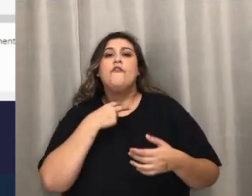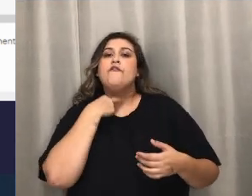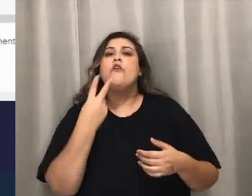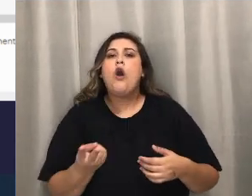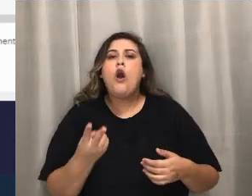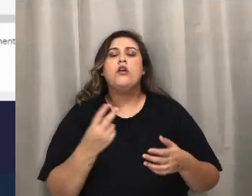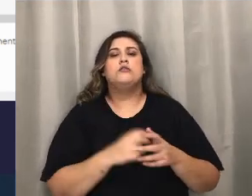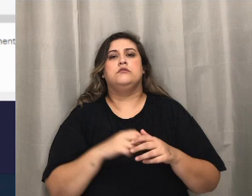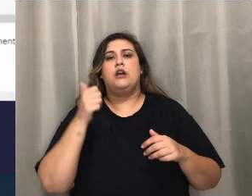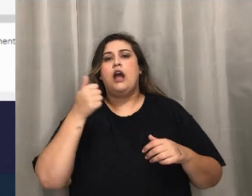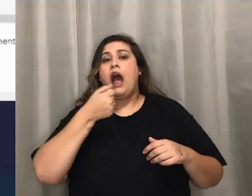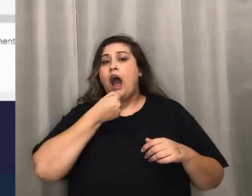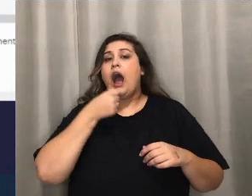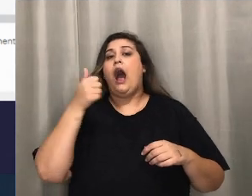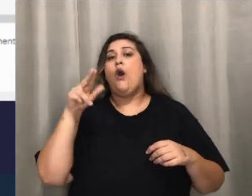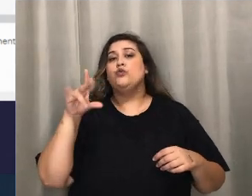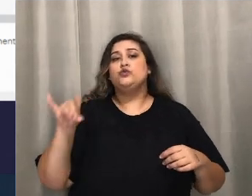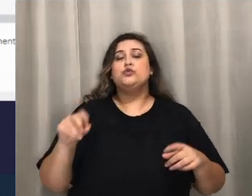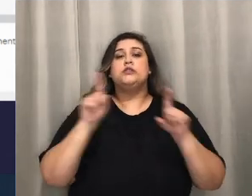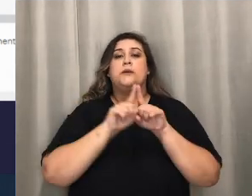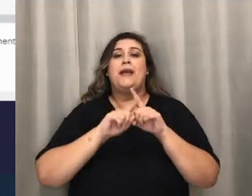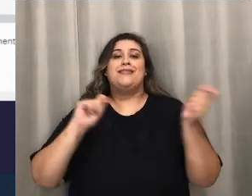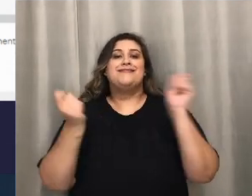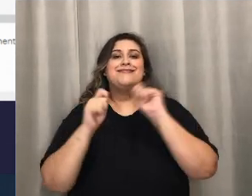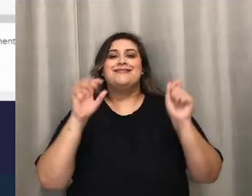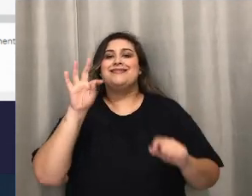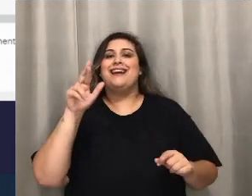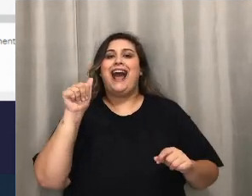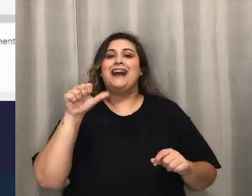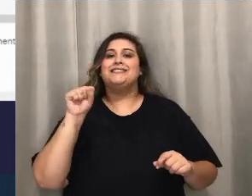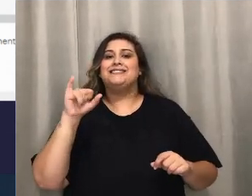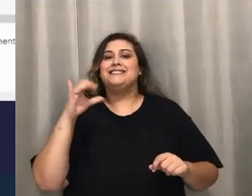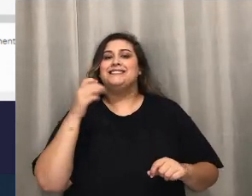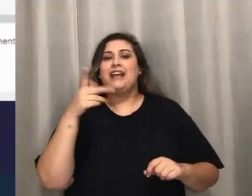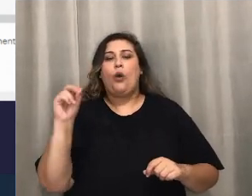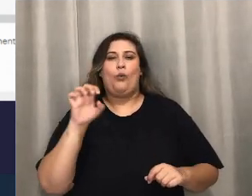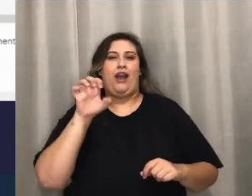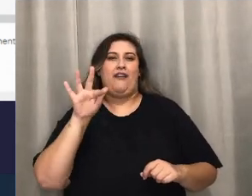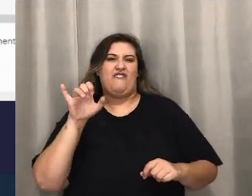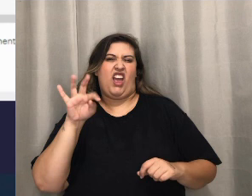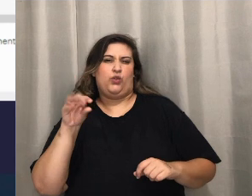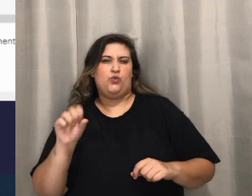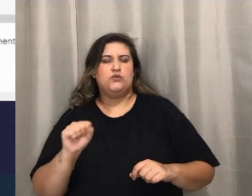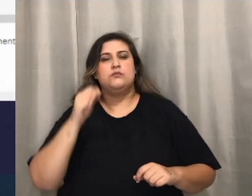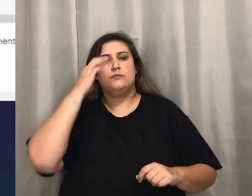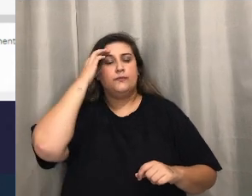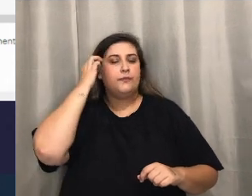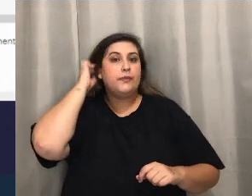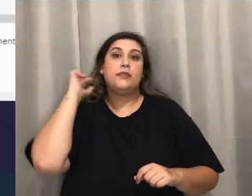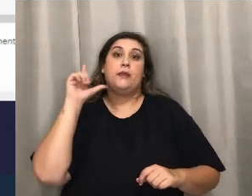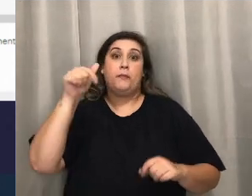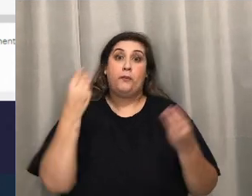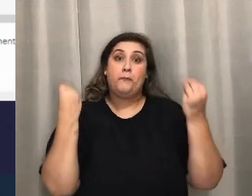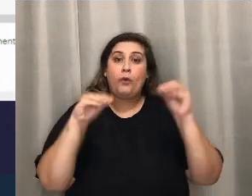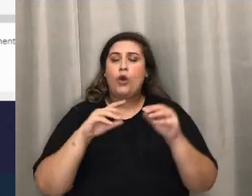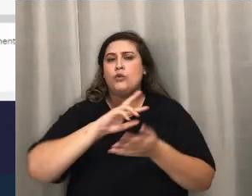de áudio e efeitos de transições. Então, depois de nós termos inserido todos os elementos que nós acharmos